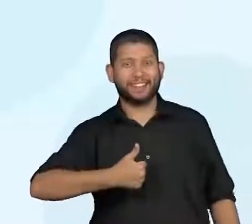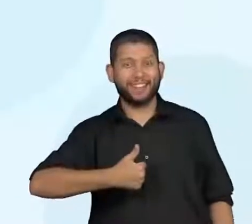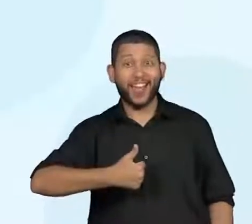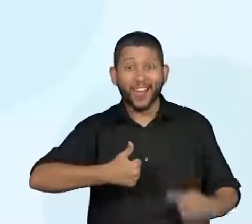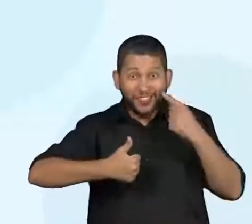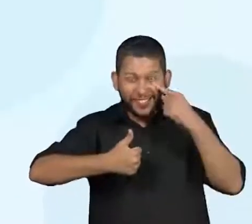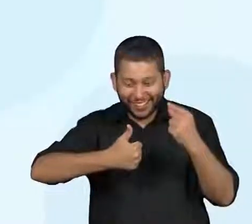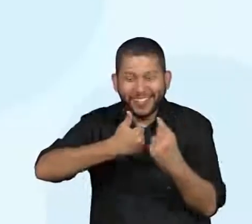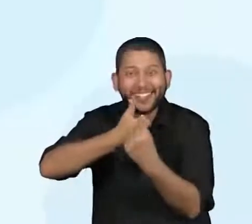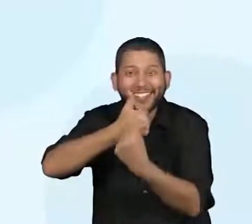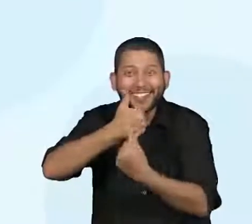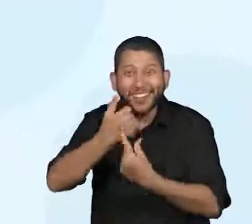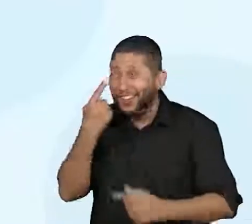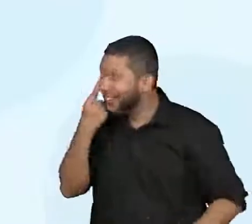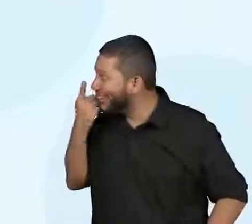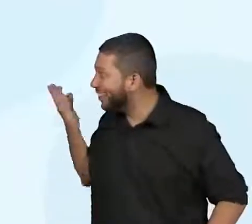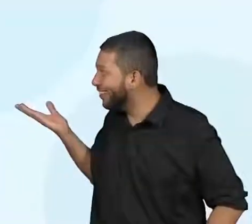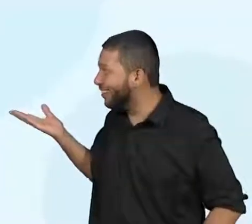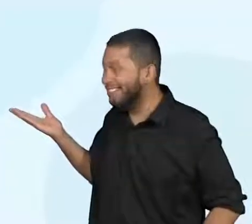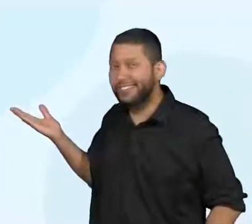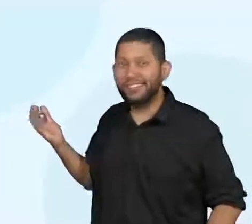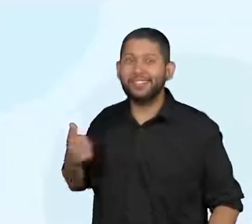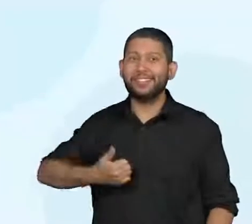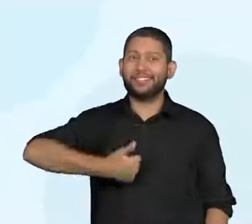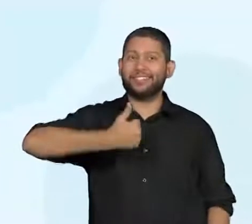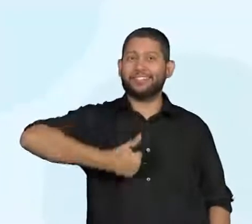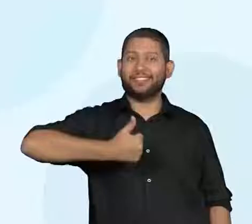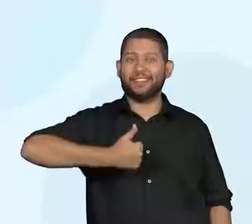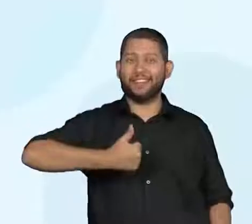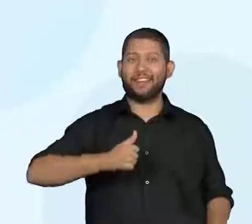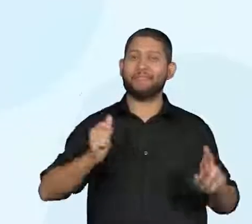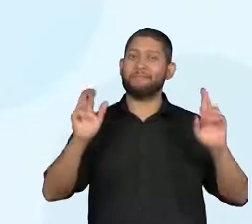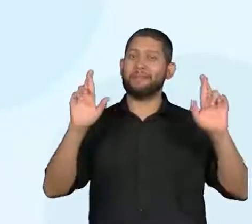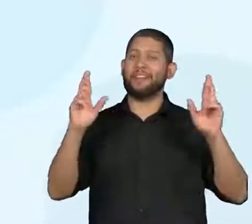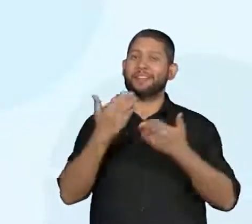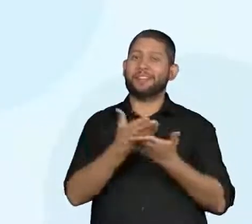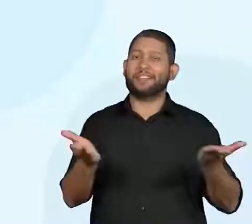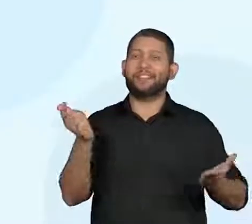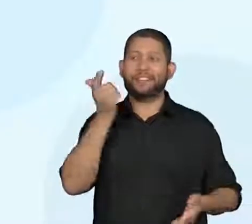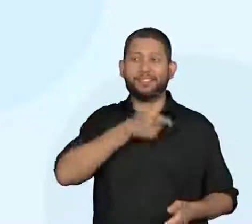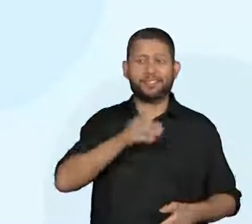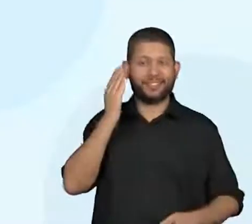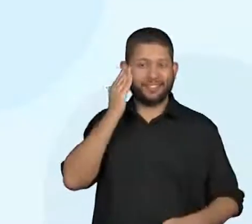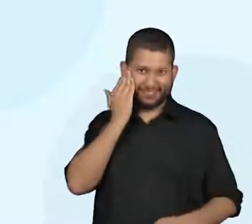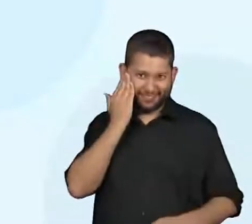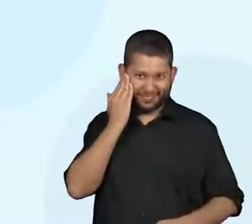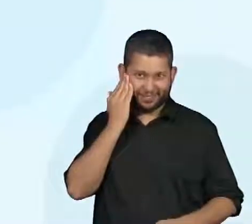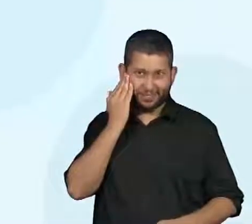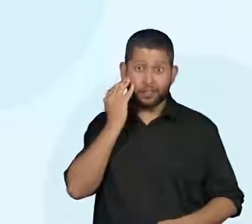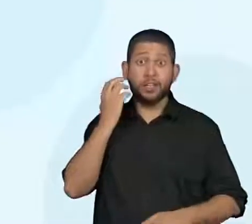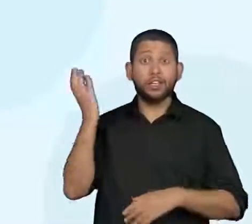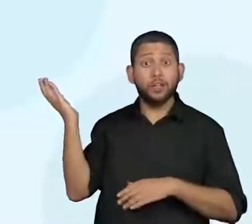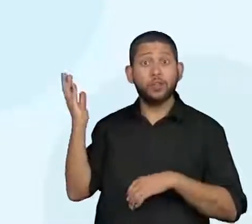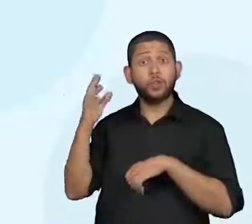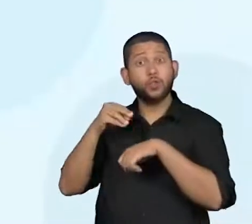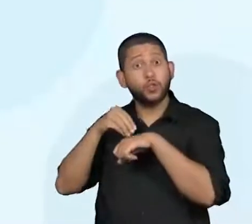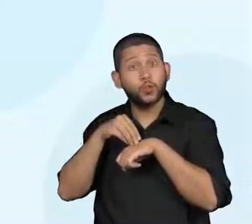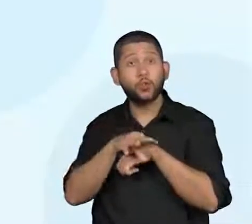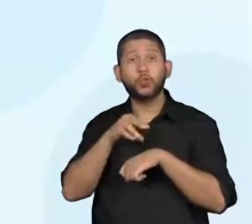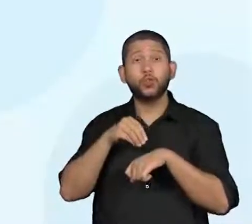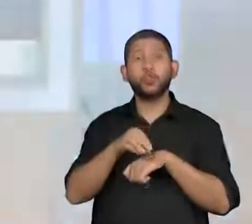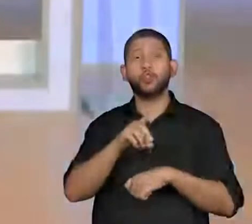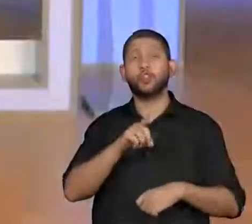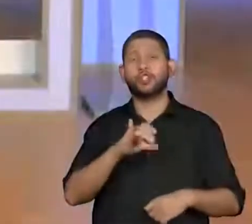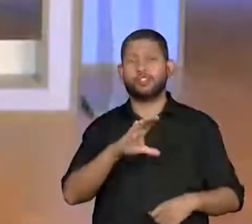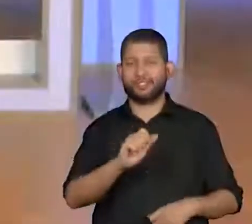emojis para você, ok? Eu espero que vocês tenham entendido. Isso é uma dica, na verdade,